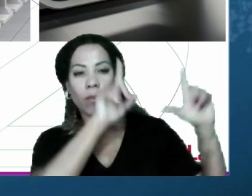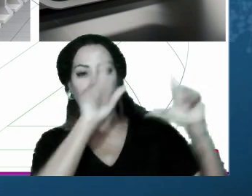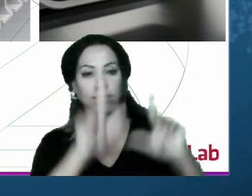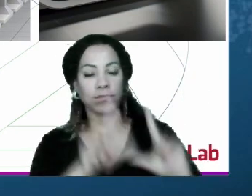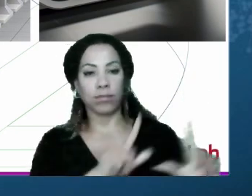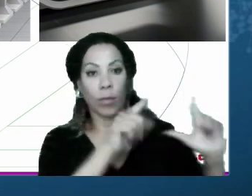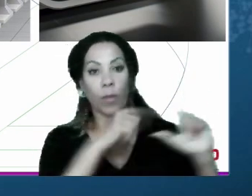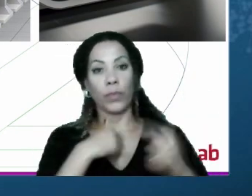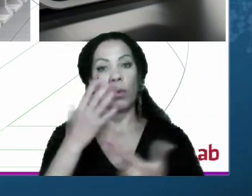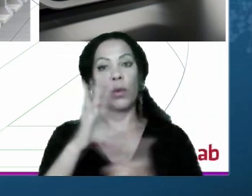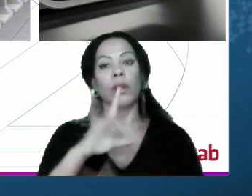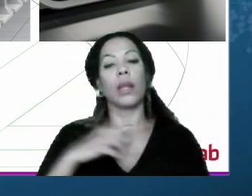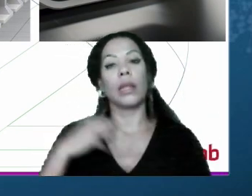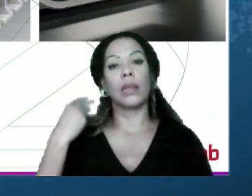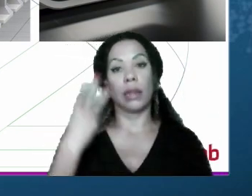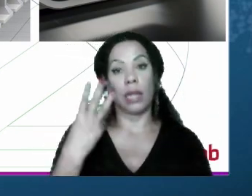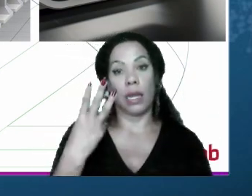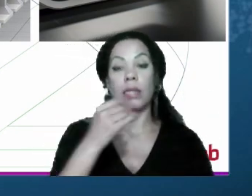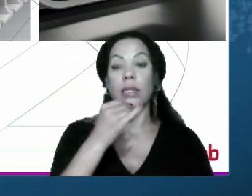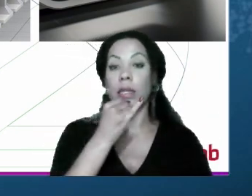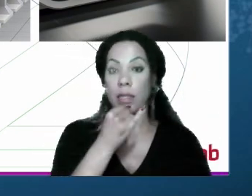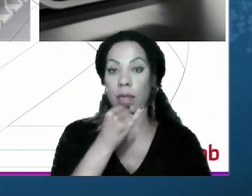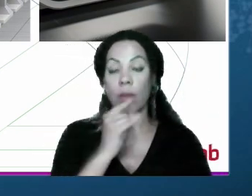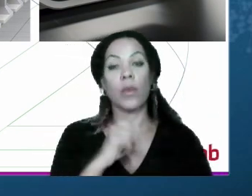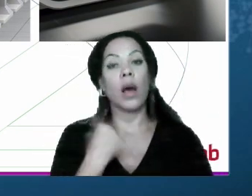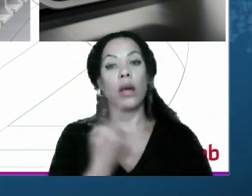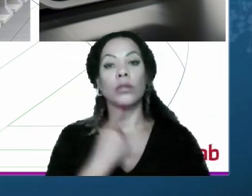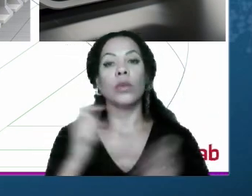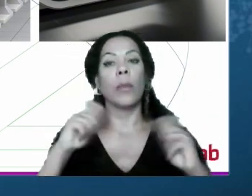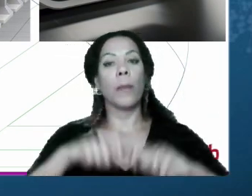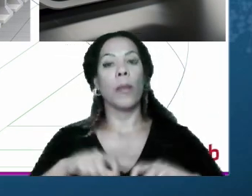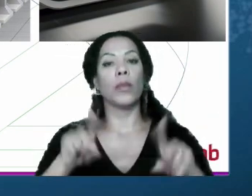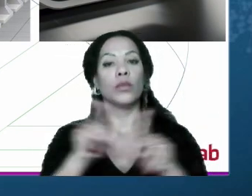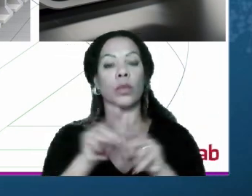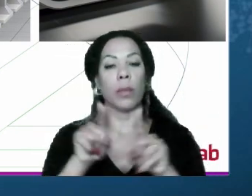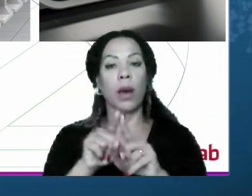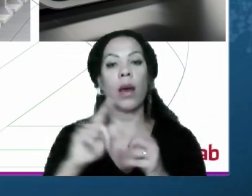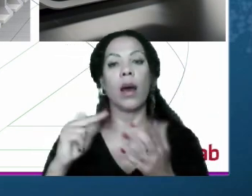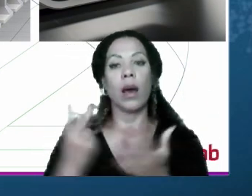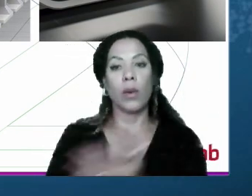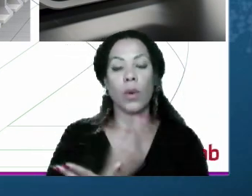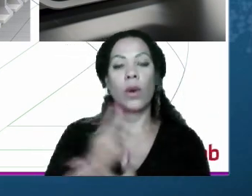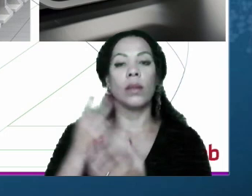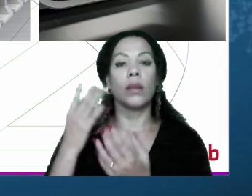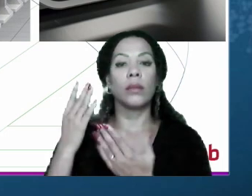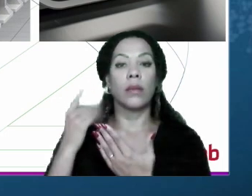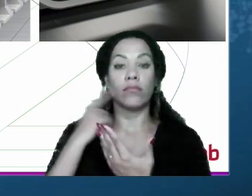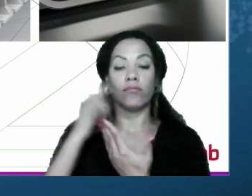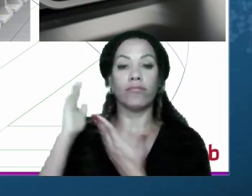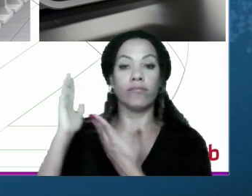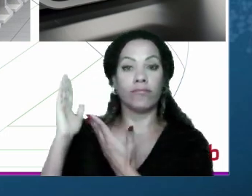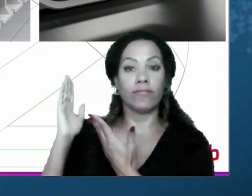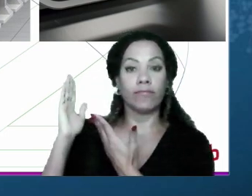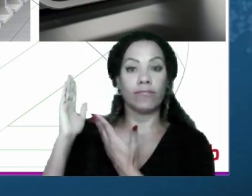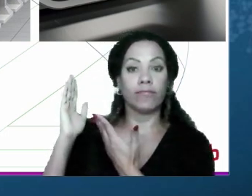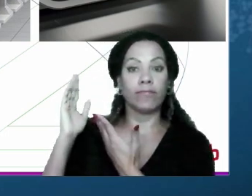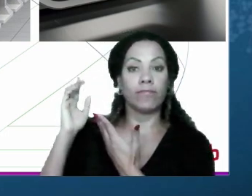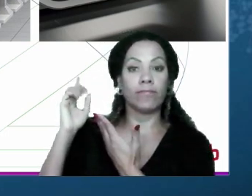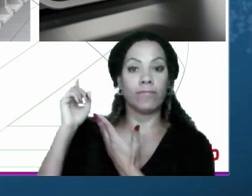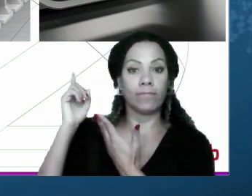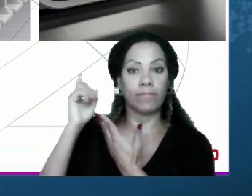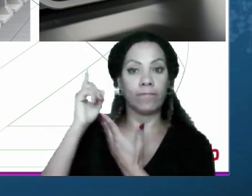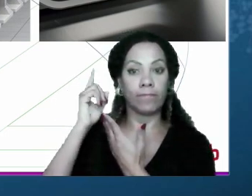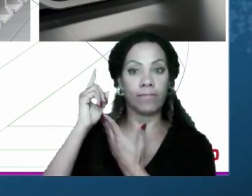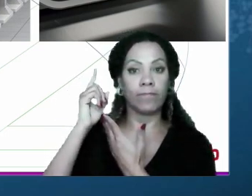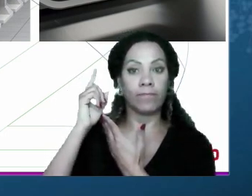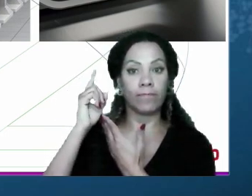aqui 3 exemplos. A gente pode também acontecer e receber muitos exemplos que podem